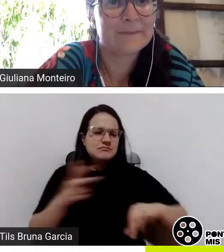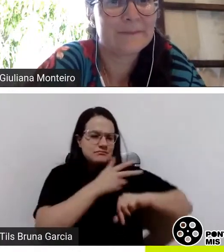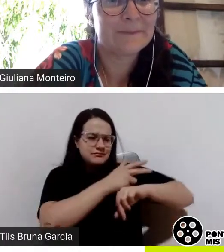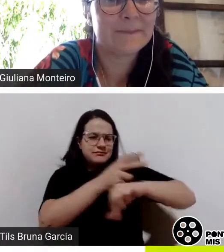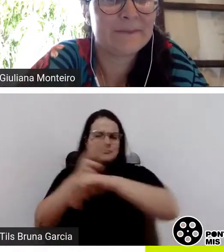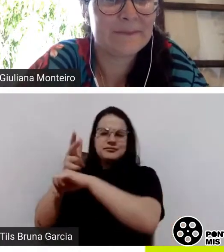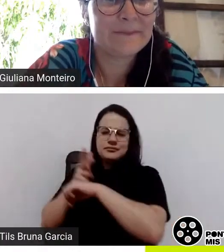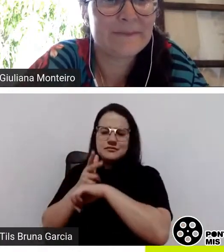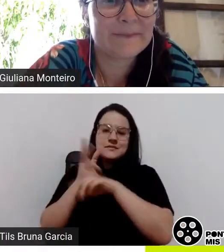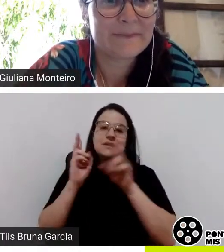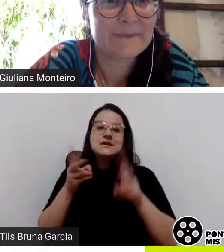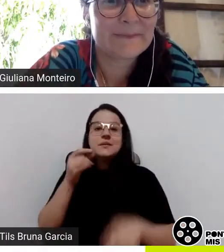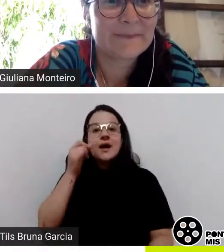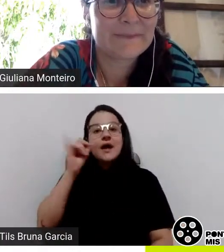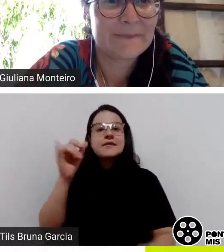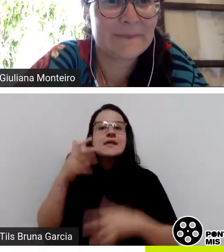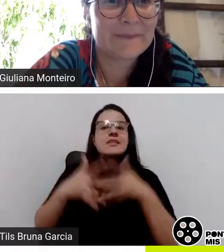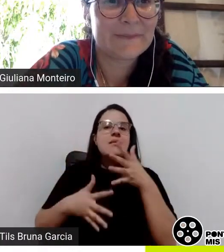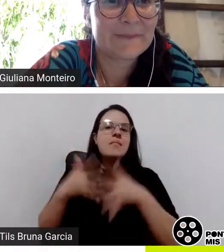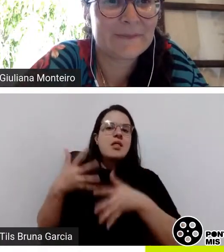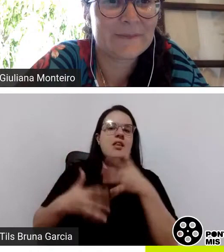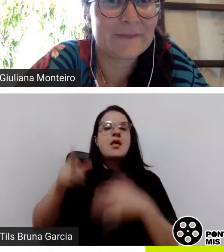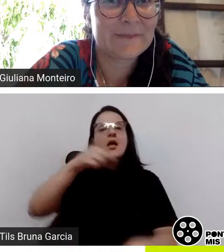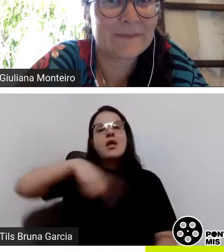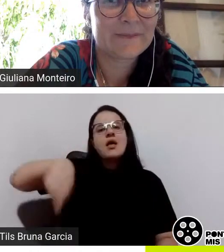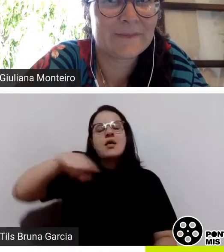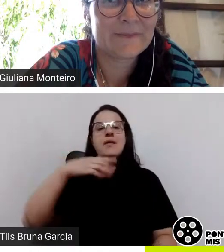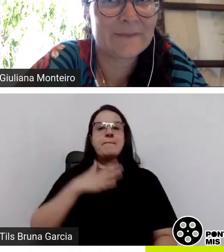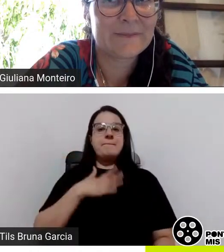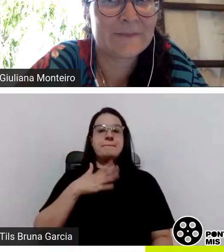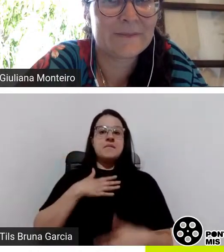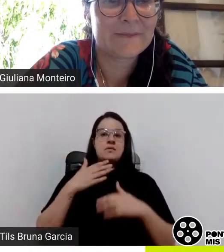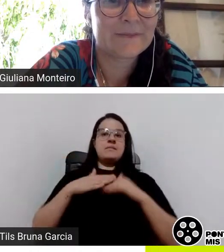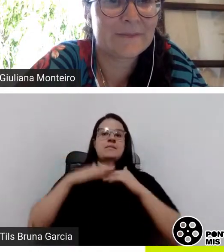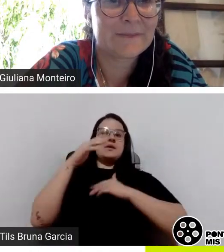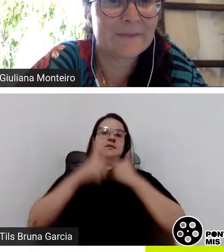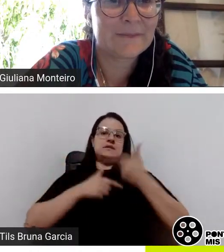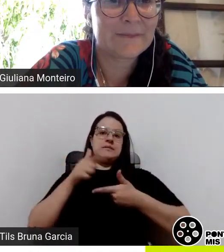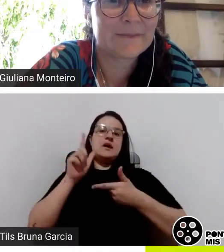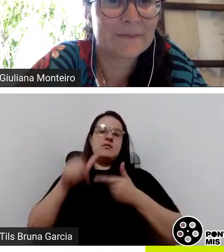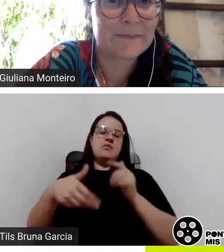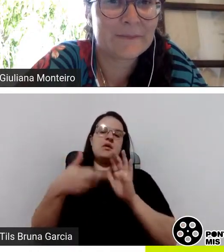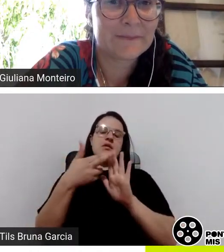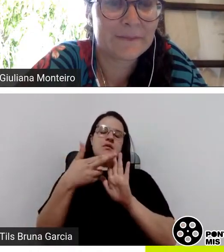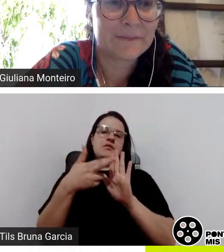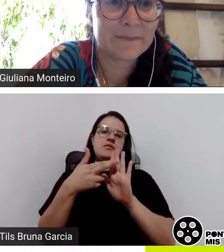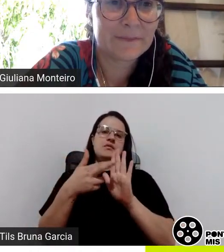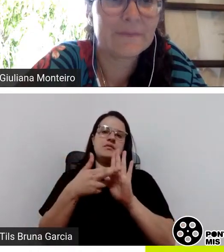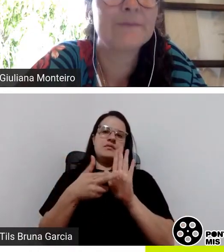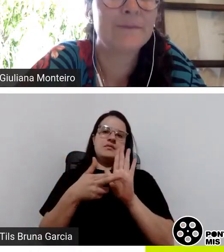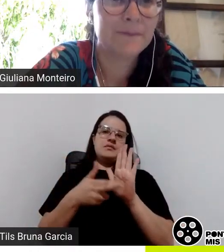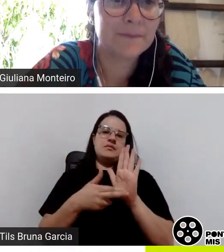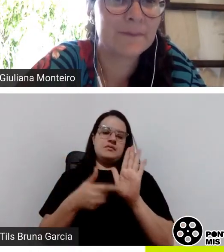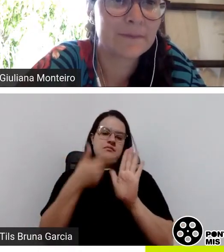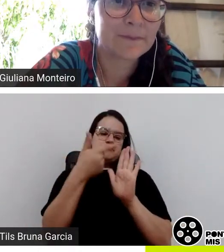tentando não atrapalhar os atores. O meu trabalho maior foi de roteiro, foi escrever o roteiro